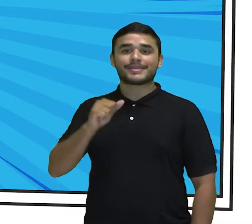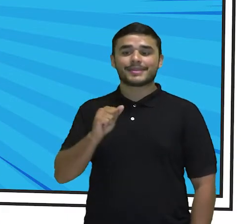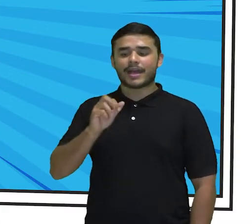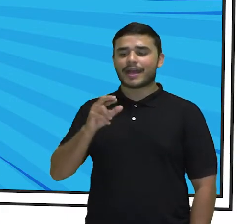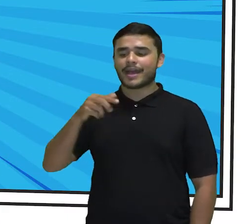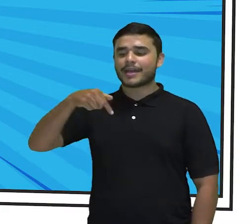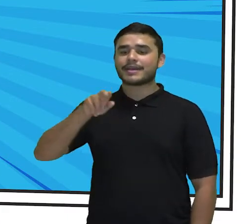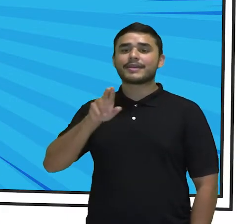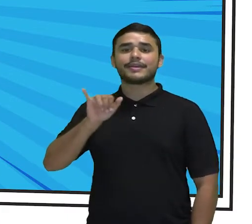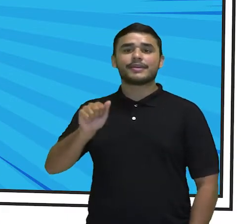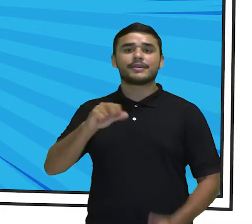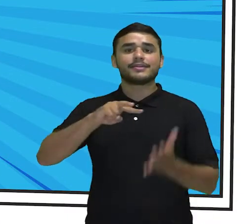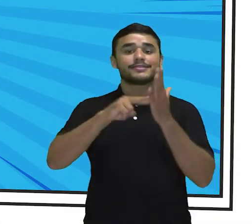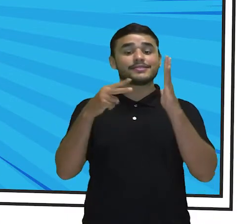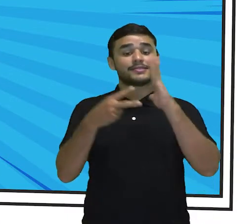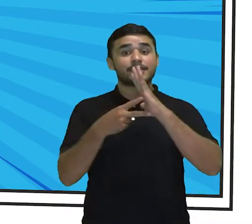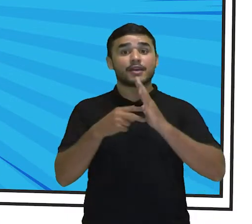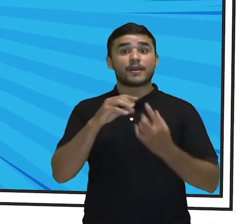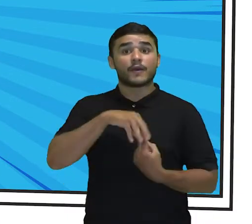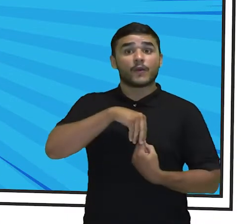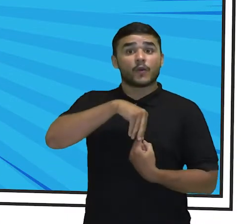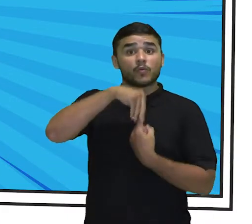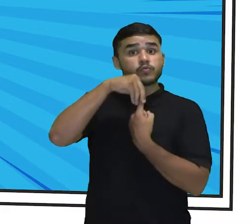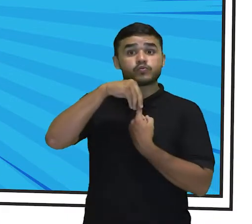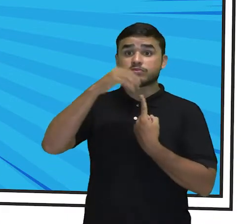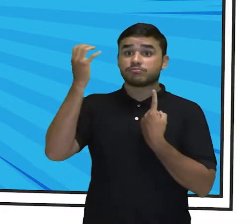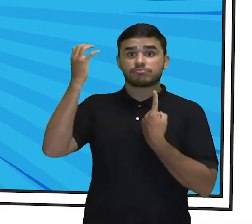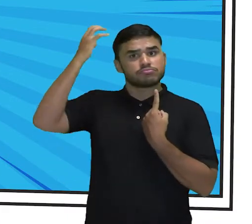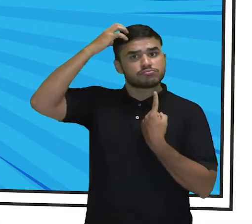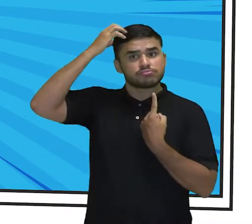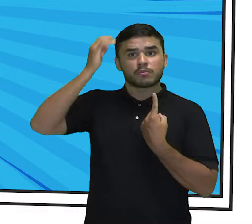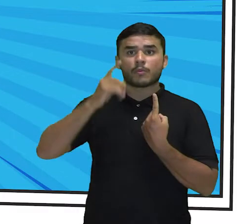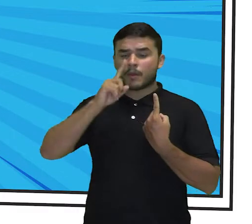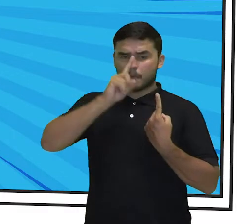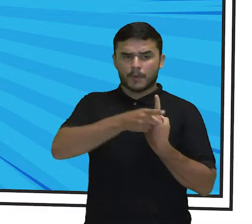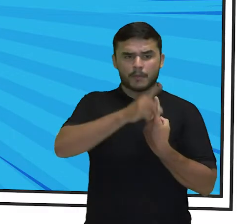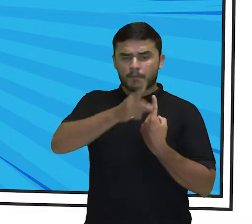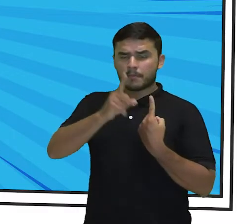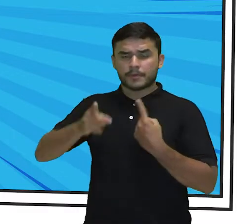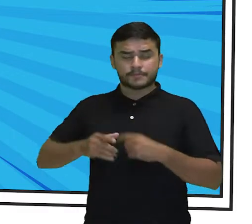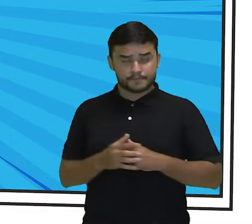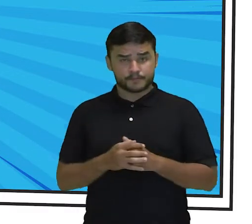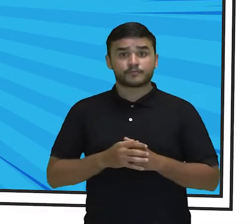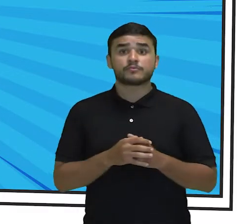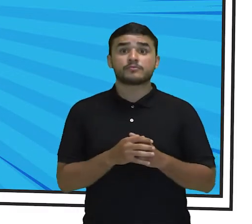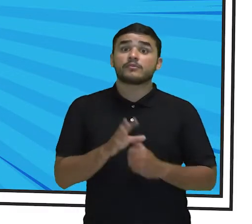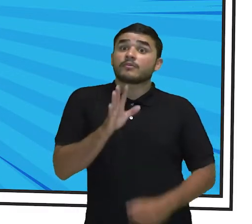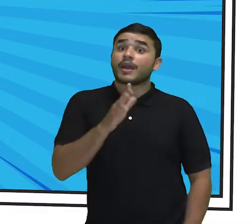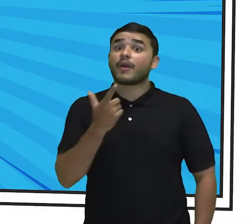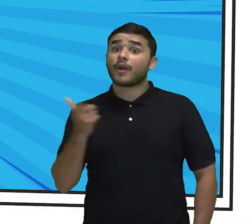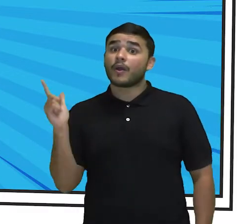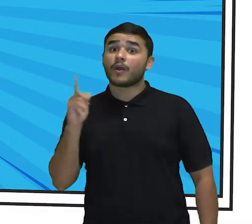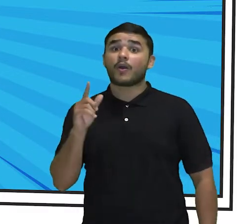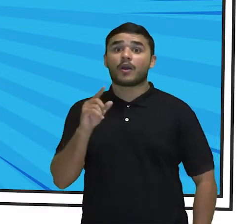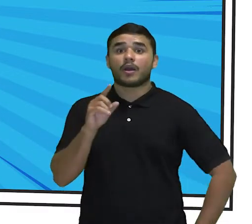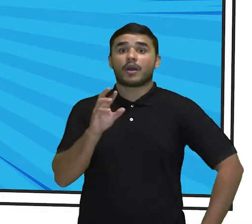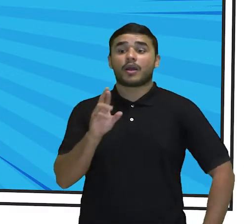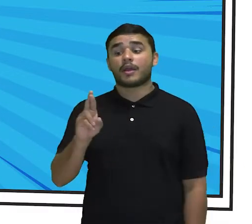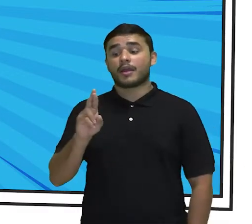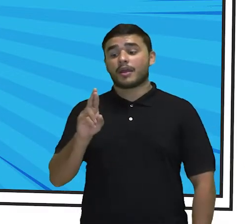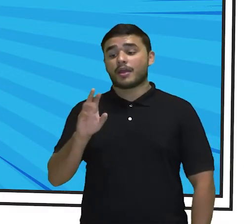monarquia. Monarquia é só um comandando. É diferente de